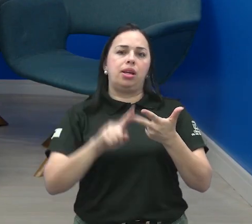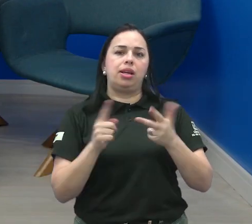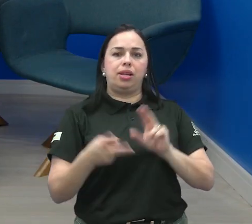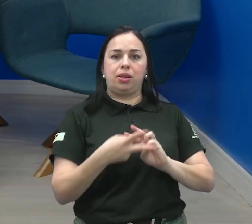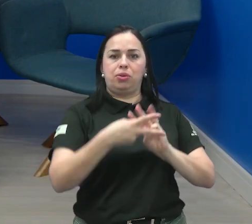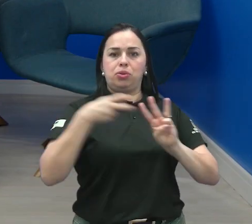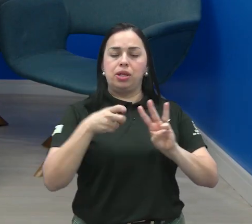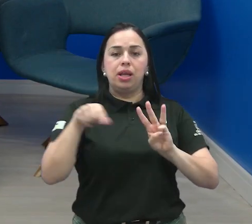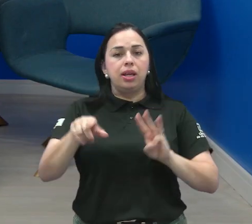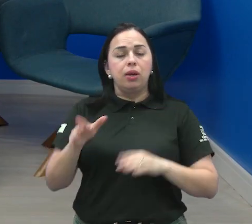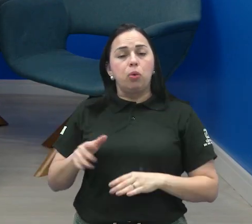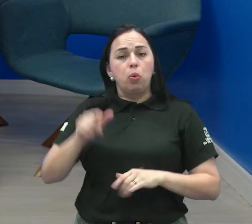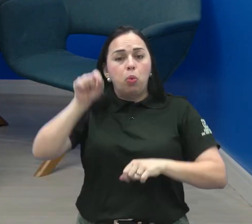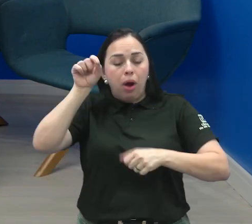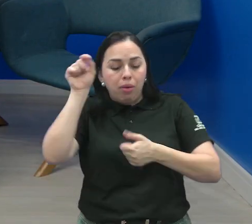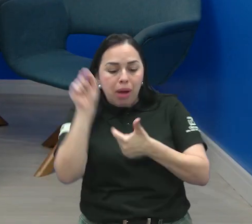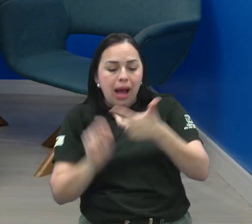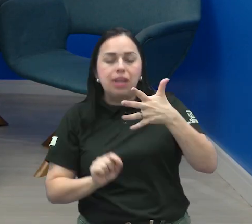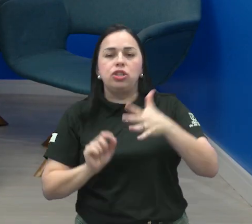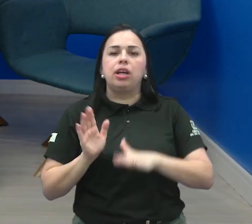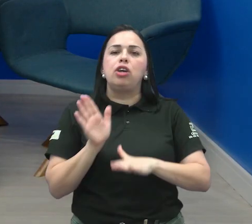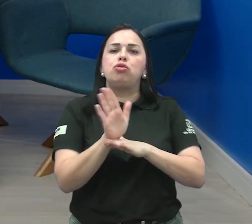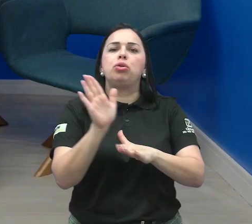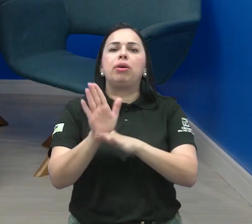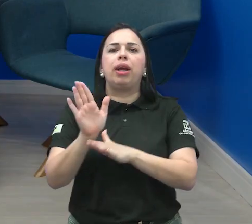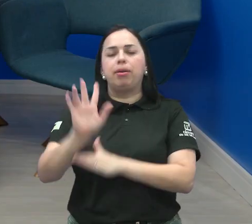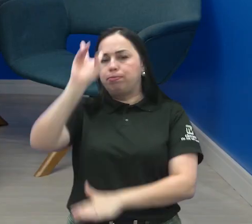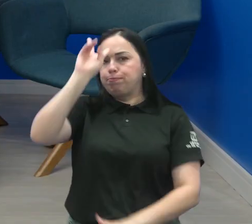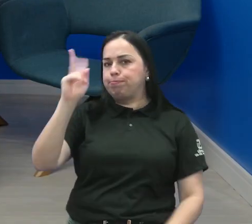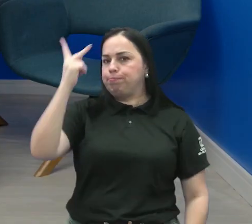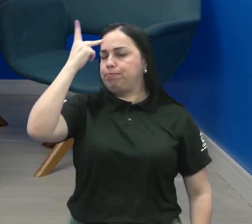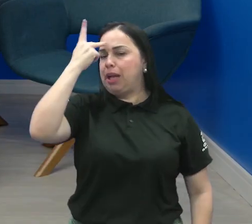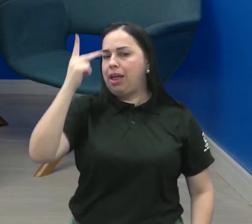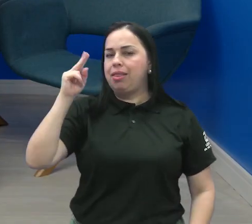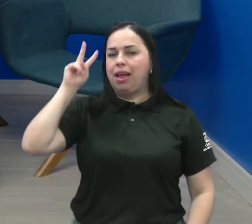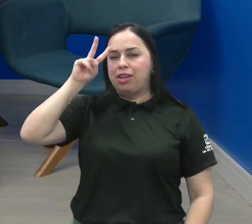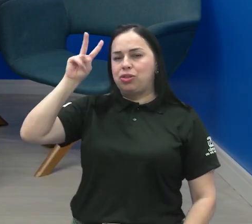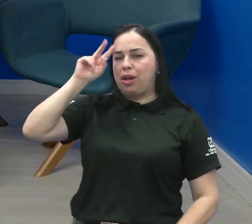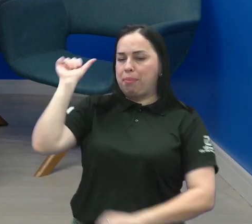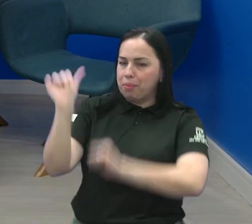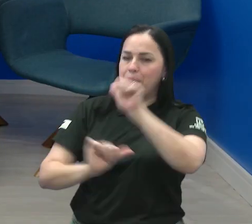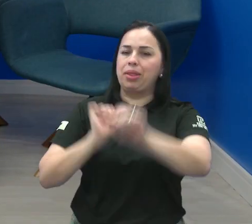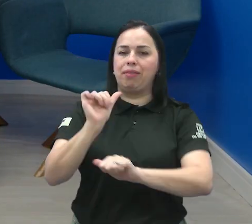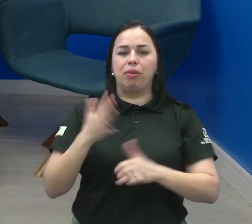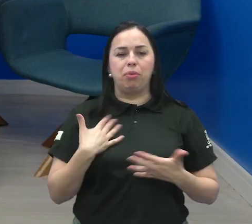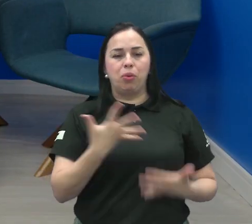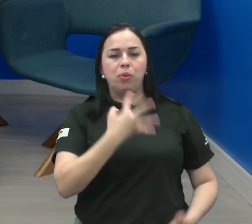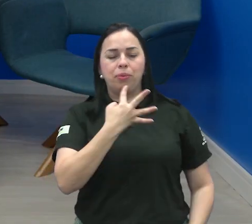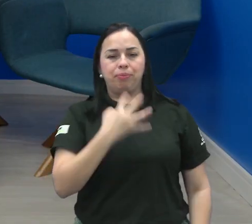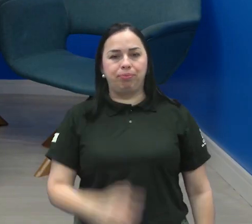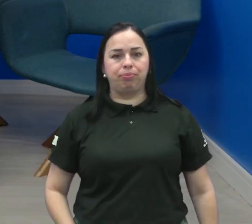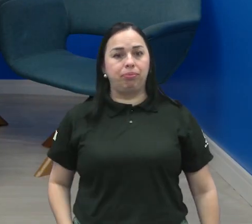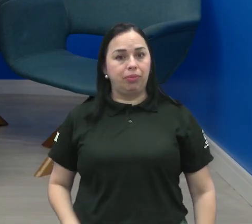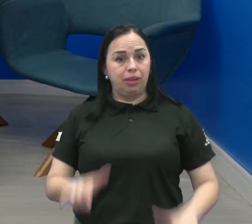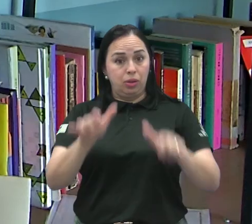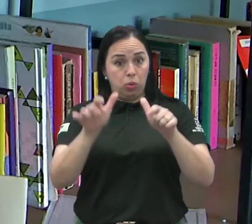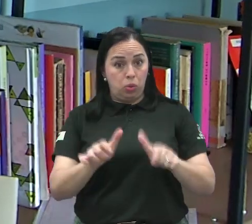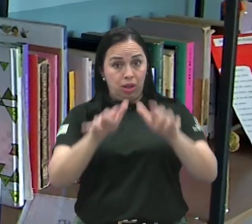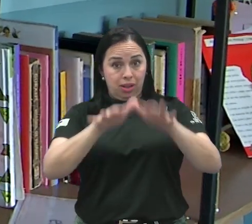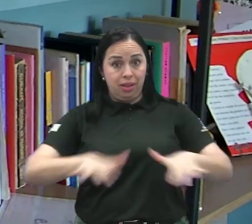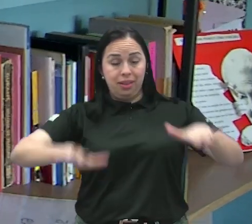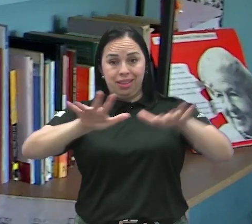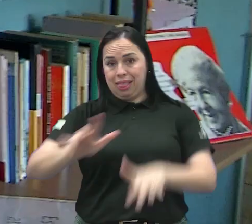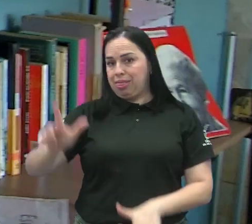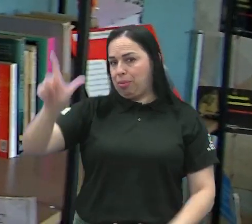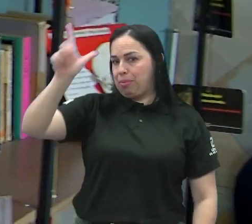dos indígenas, com atividades que ajudam a ressignificar a nossa história. Vamos conhecer algumas delas na reportagem.